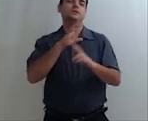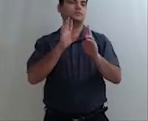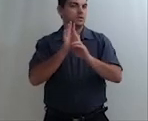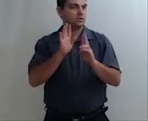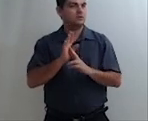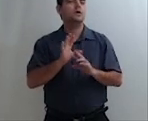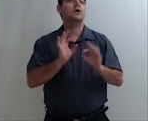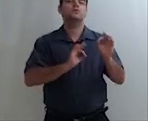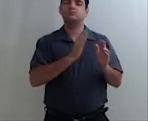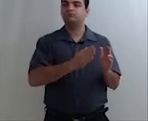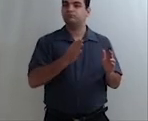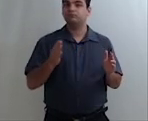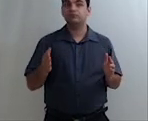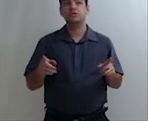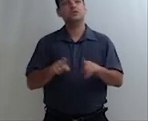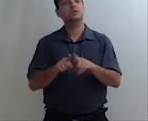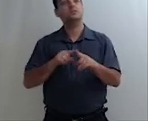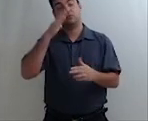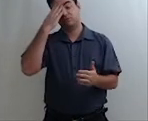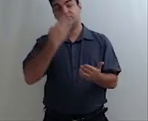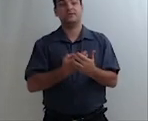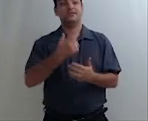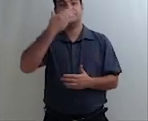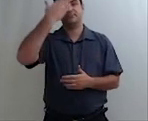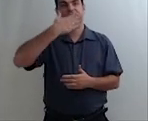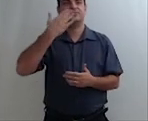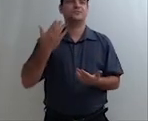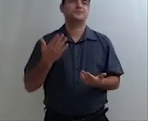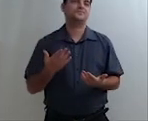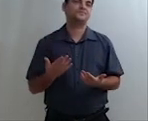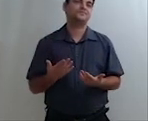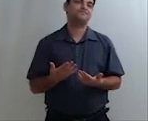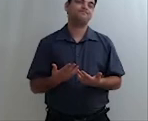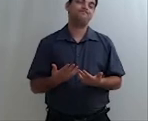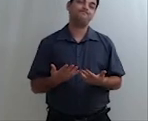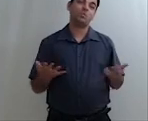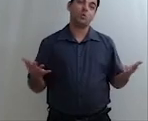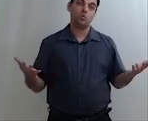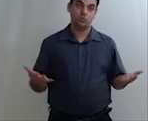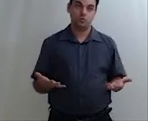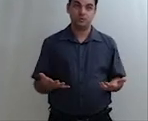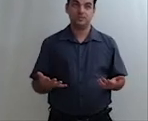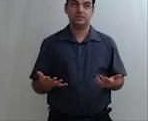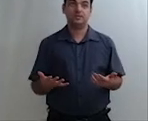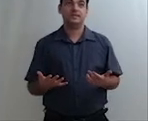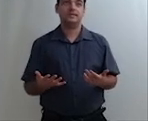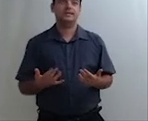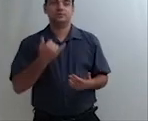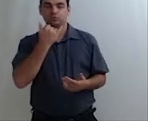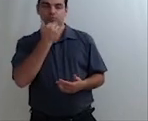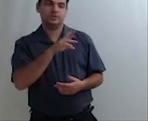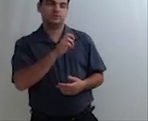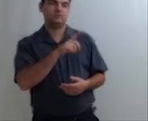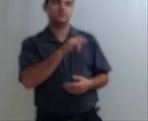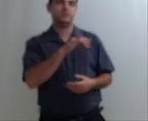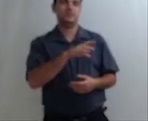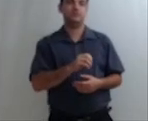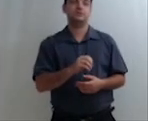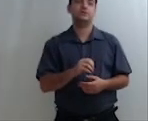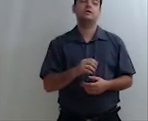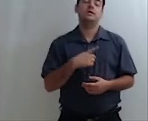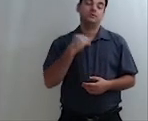confiabilidade nessa prova não chego porém menisque ético a máxima vênia e e ponderei